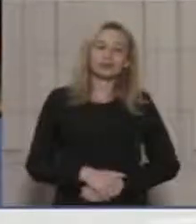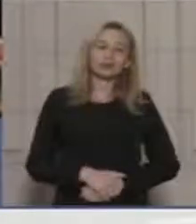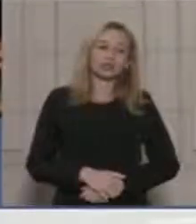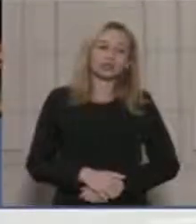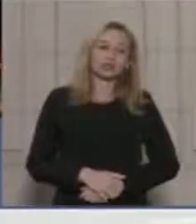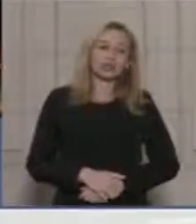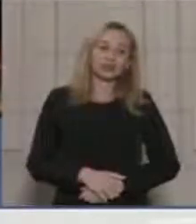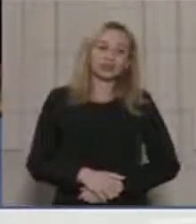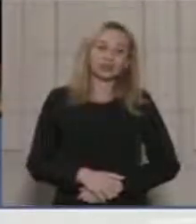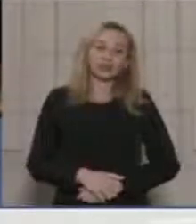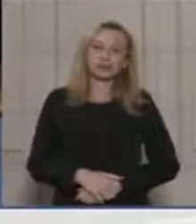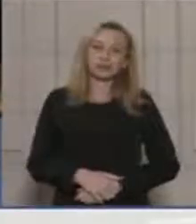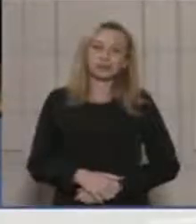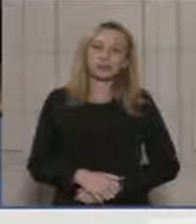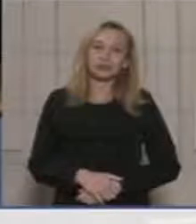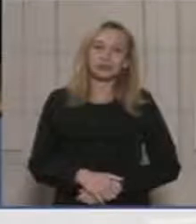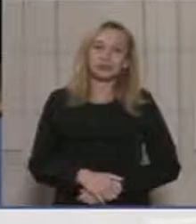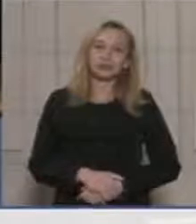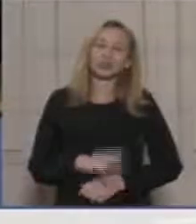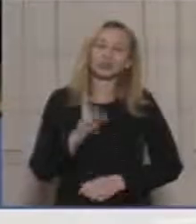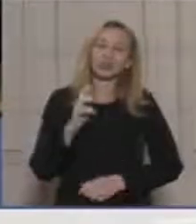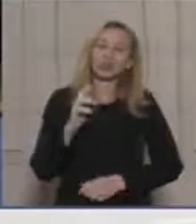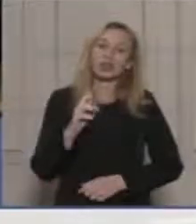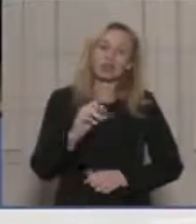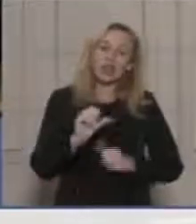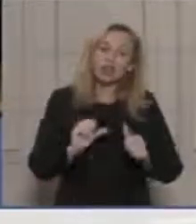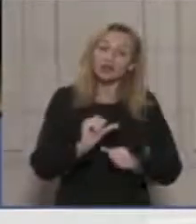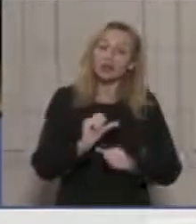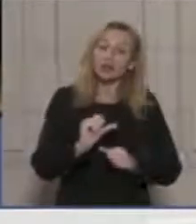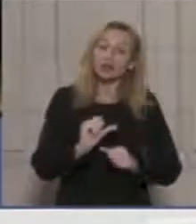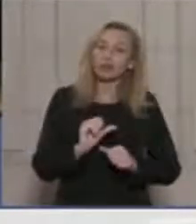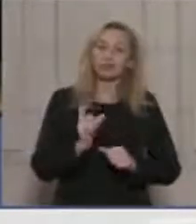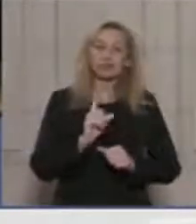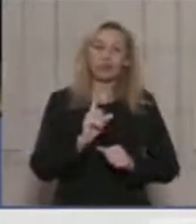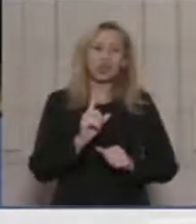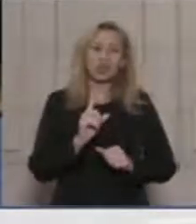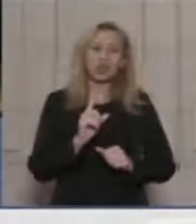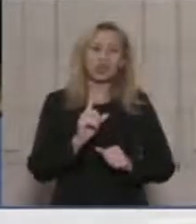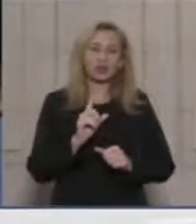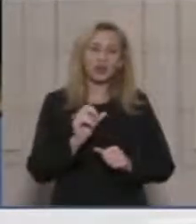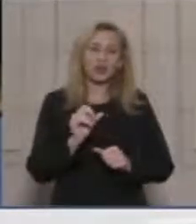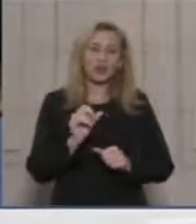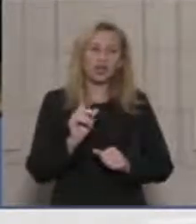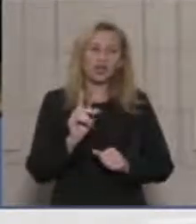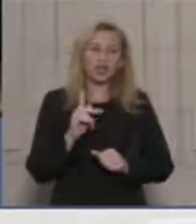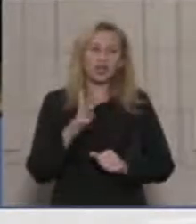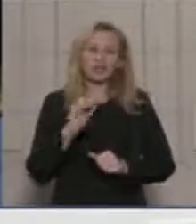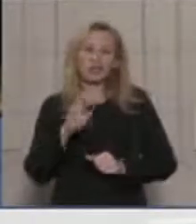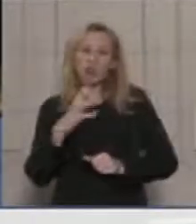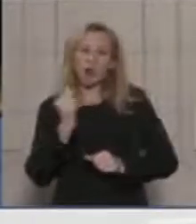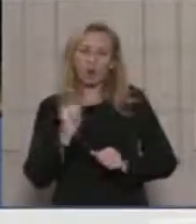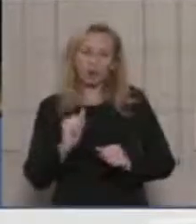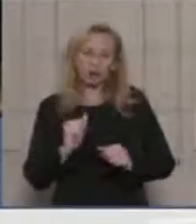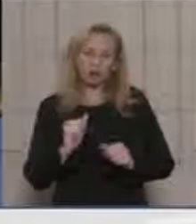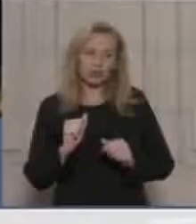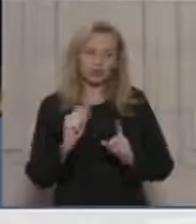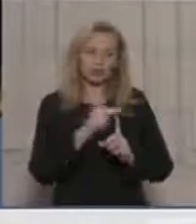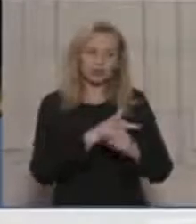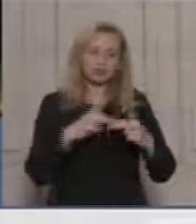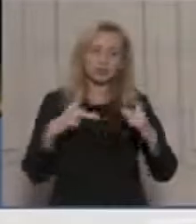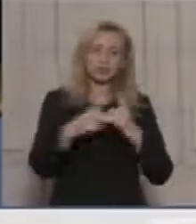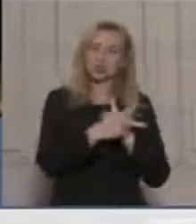passa pelas reformas. E não somente a reforma da Previdência, não. Por um conjunto